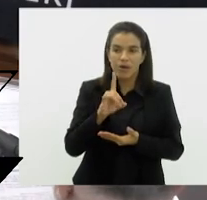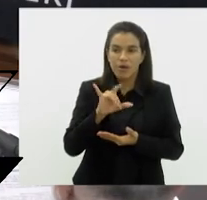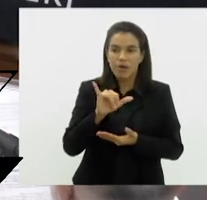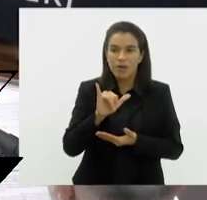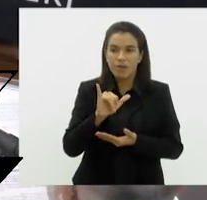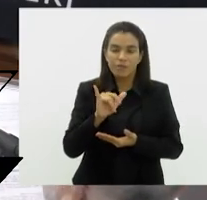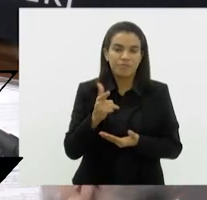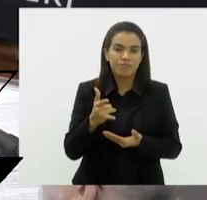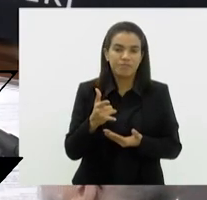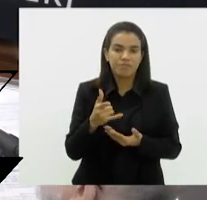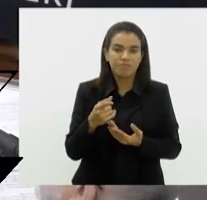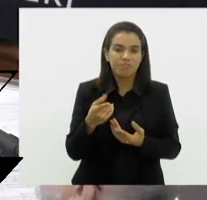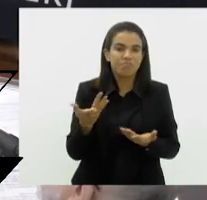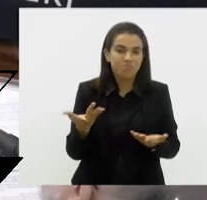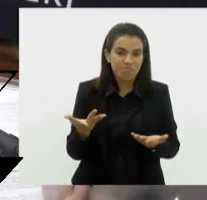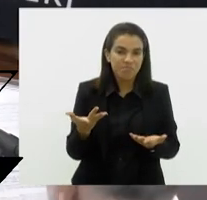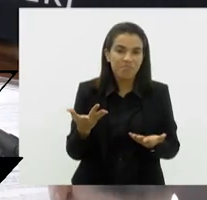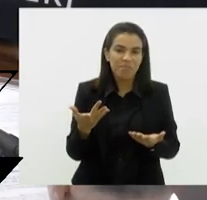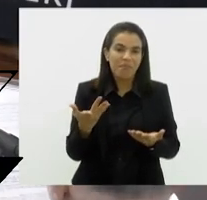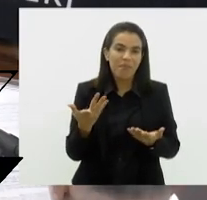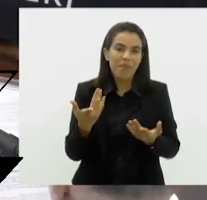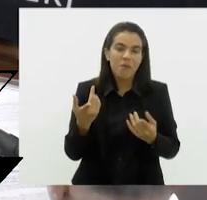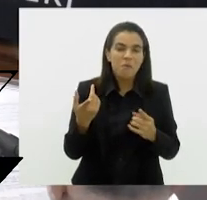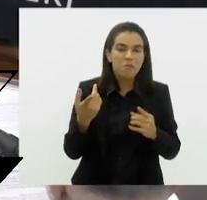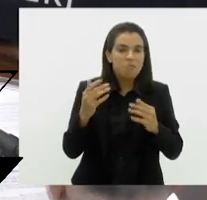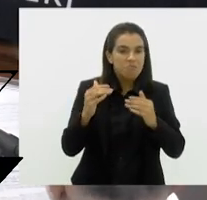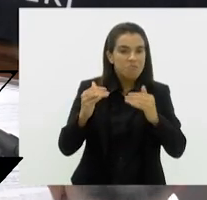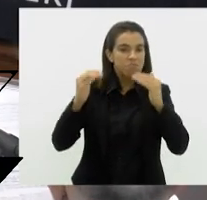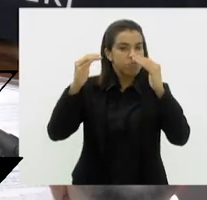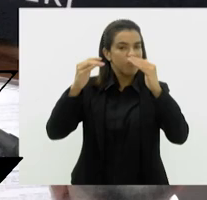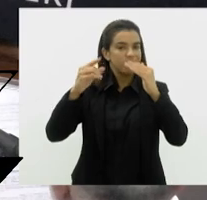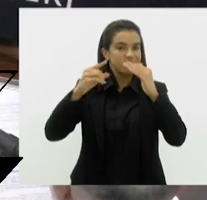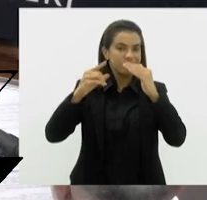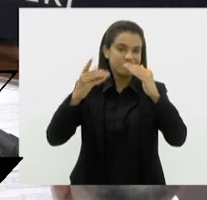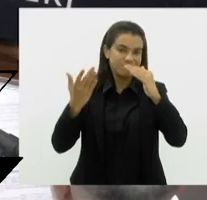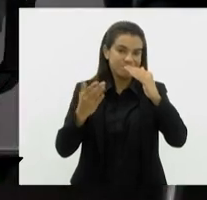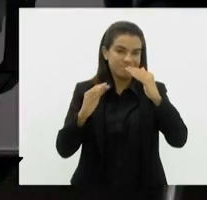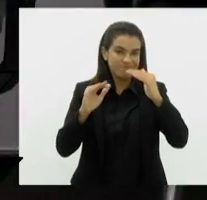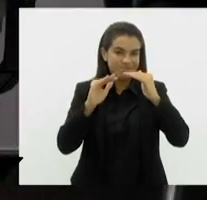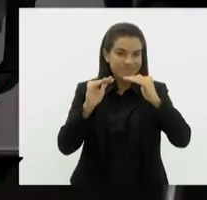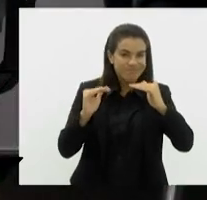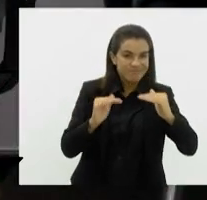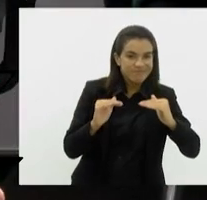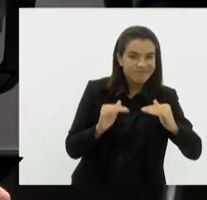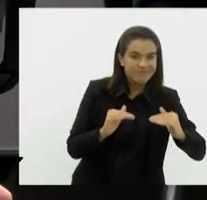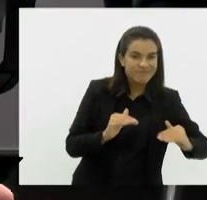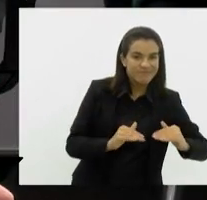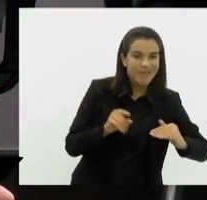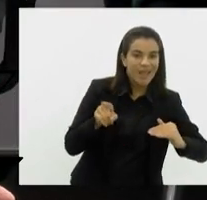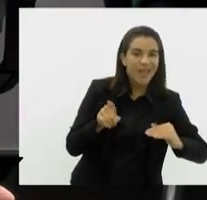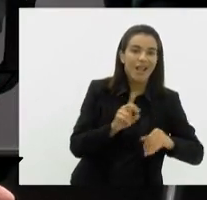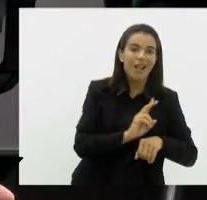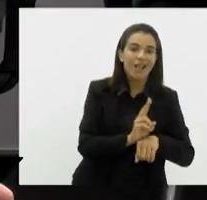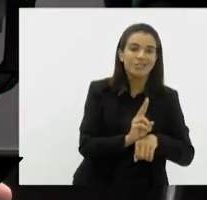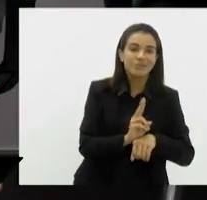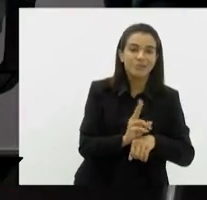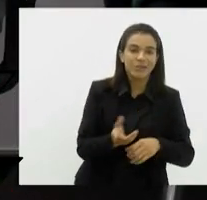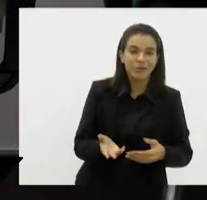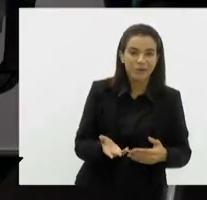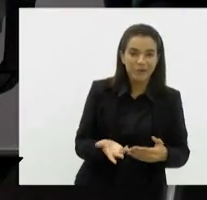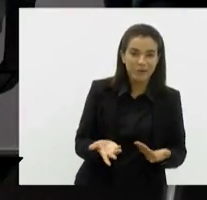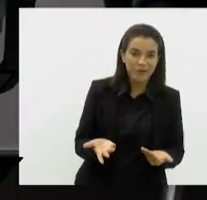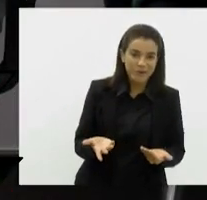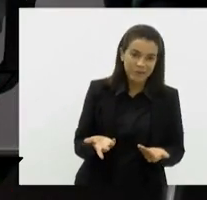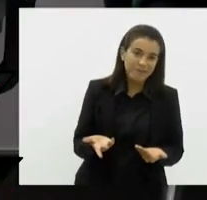um golpe de hierarquia, porque o projeto é de um delegado e de um capitão. É verdade. Ele é inspetor, pô. É verdade. O senhor devia